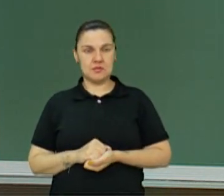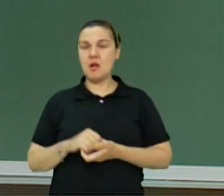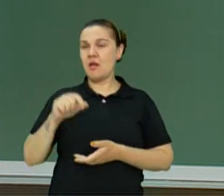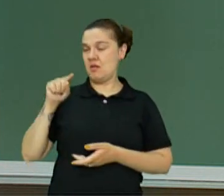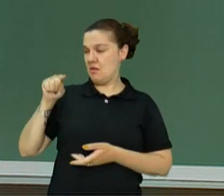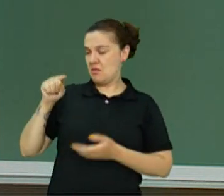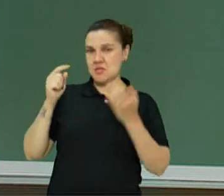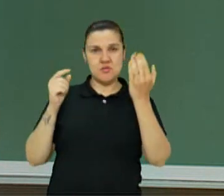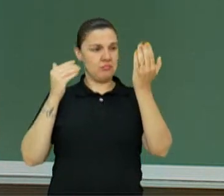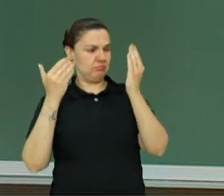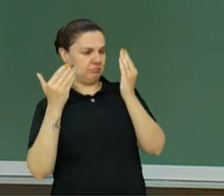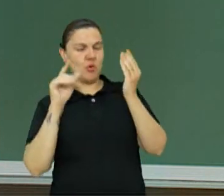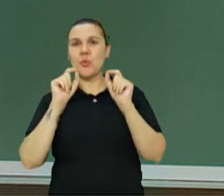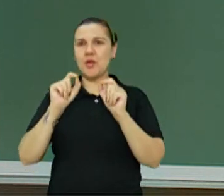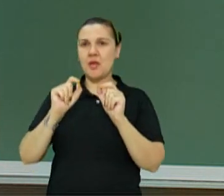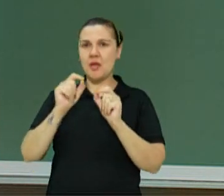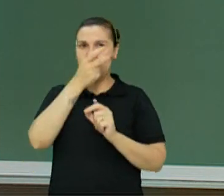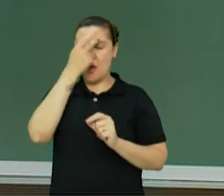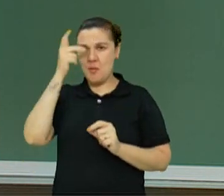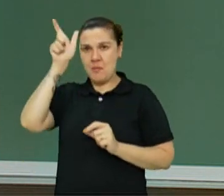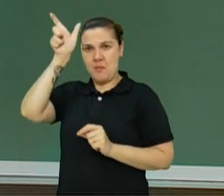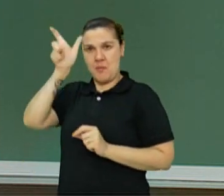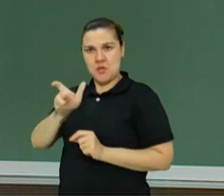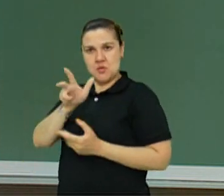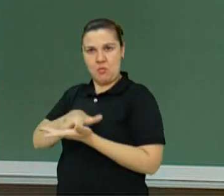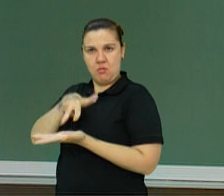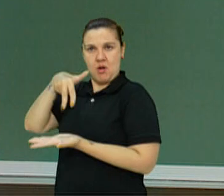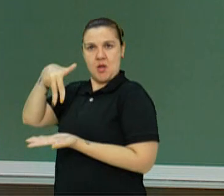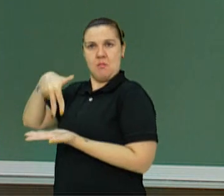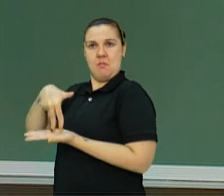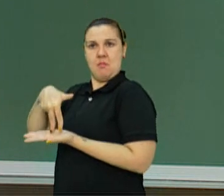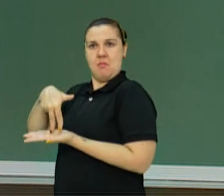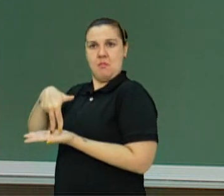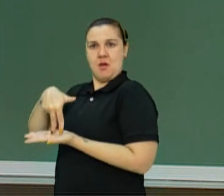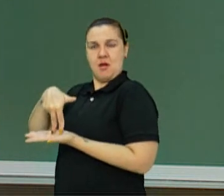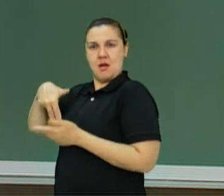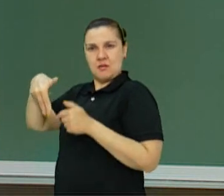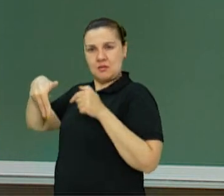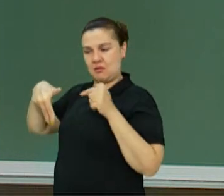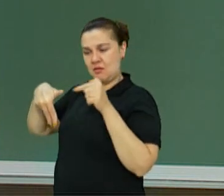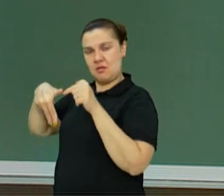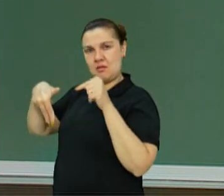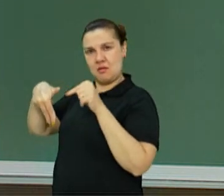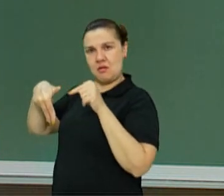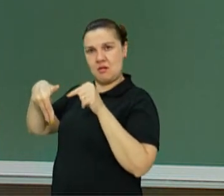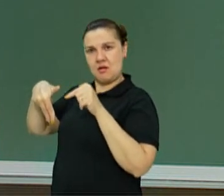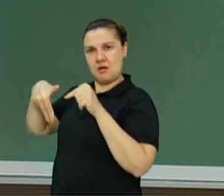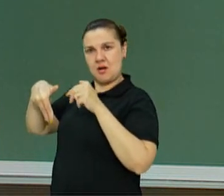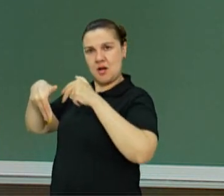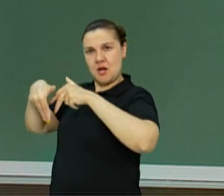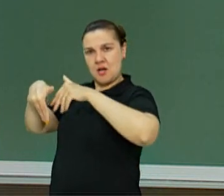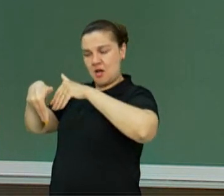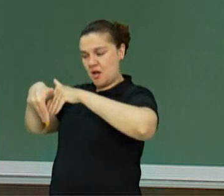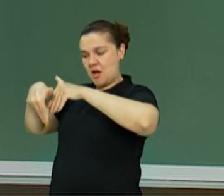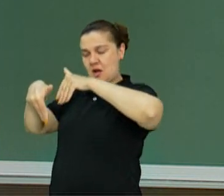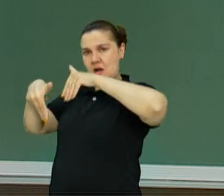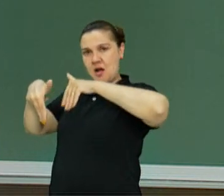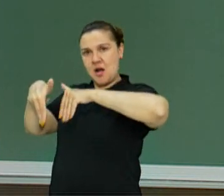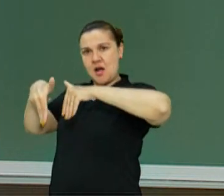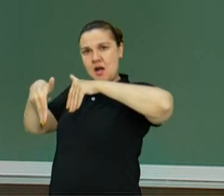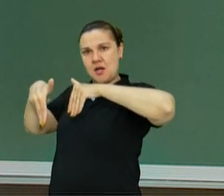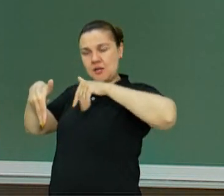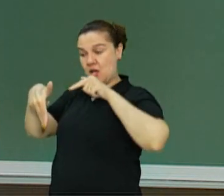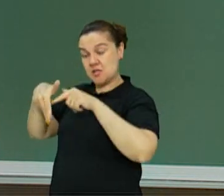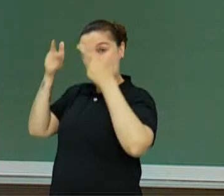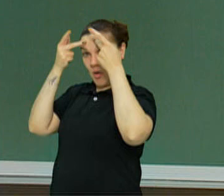deduz nessa analogia que o homem que está lá na ponta, lá no lado esquerdo, lá no meu lado esquerdo, ele,